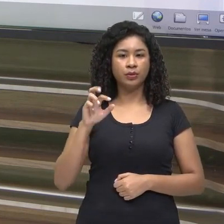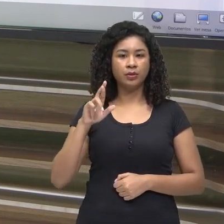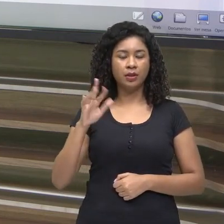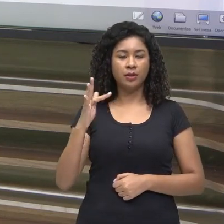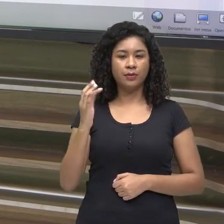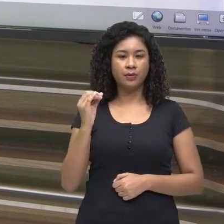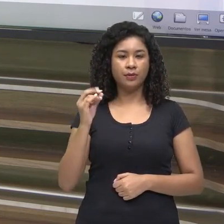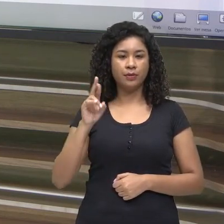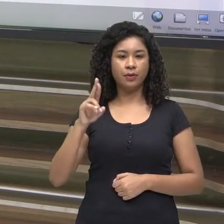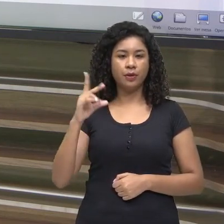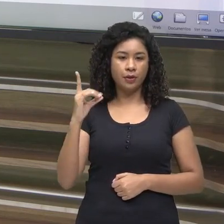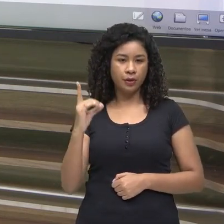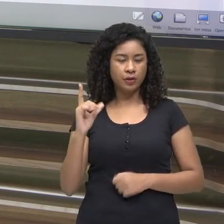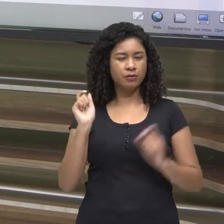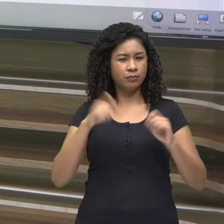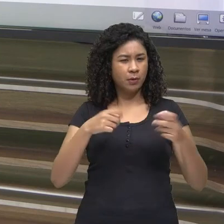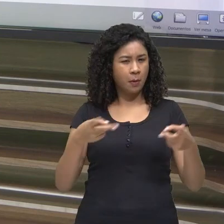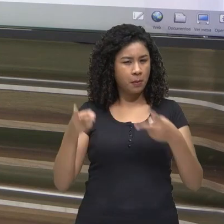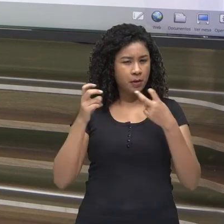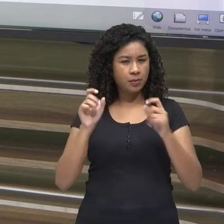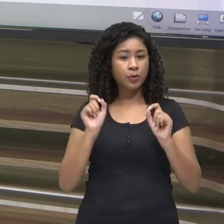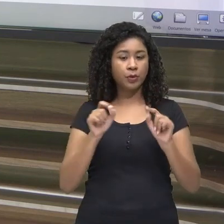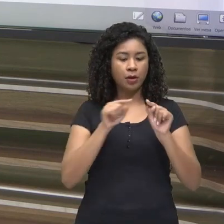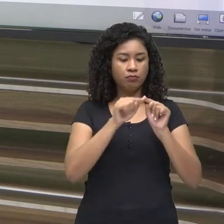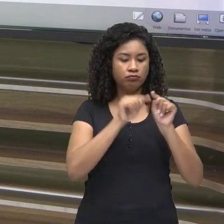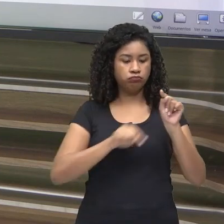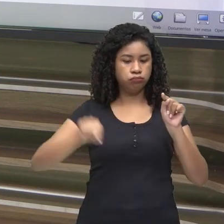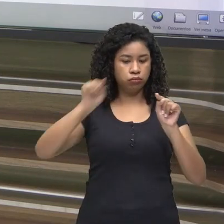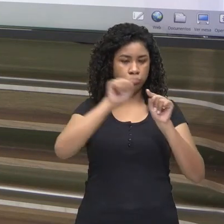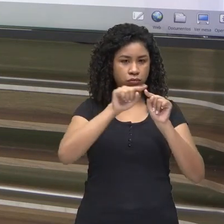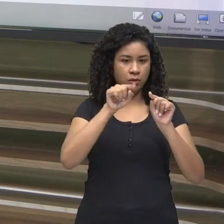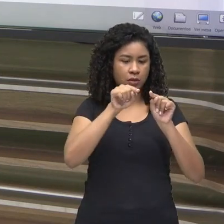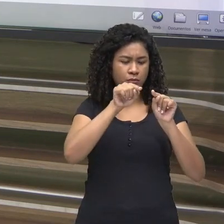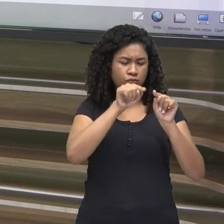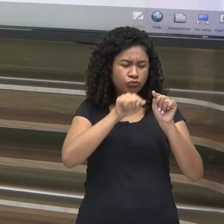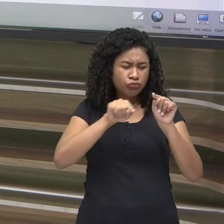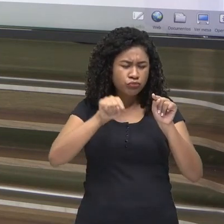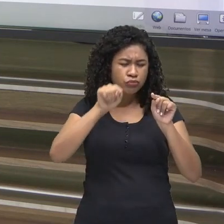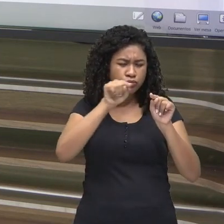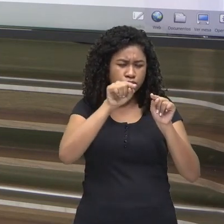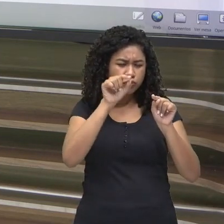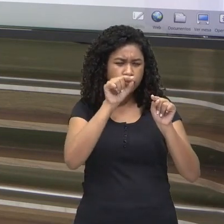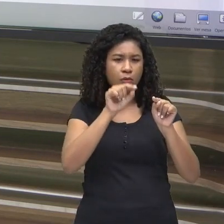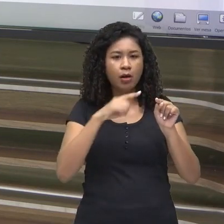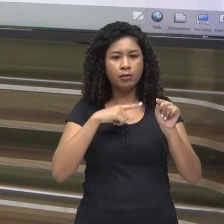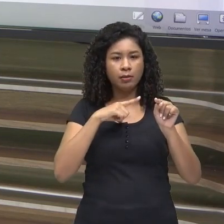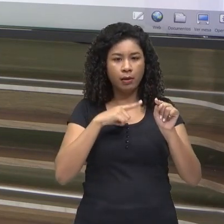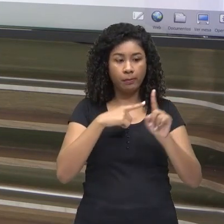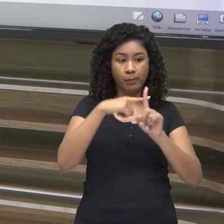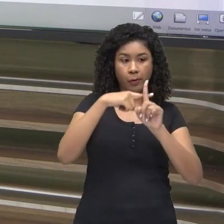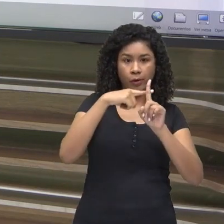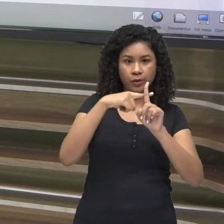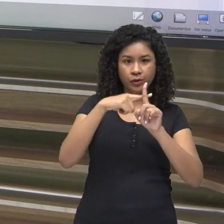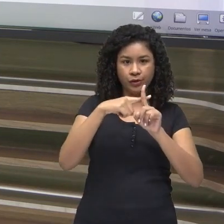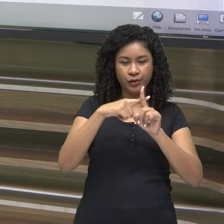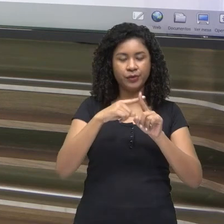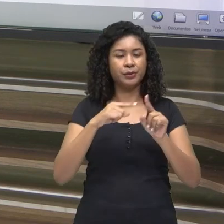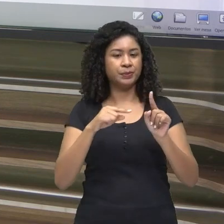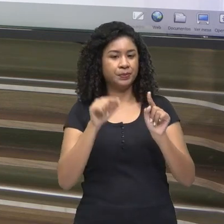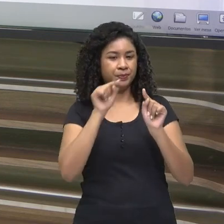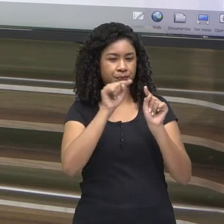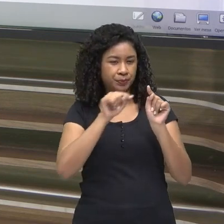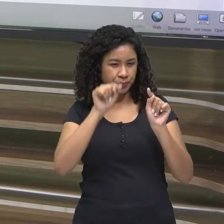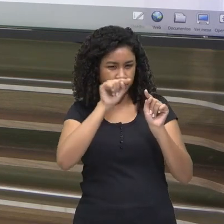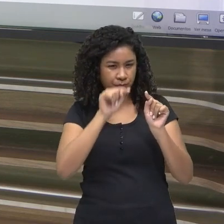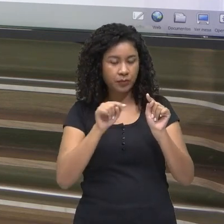comentarem aí a presença do núcleo, onde eu tenho os prótons e os nêutrons, as cargas positivas e as cargas neutras, e os elétrons